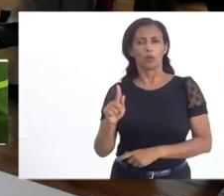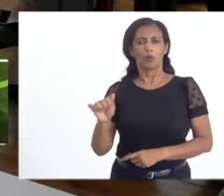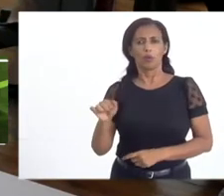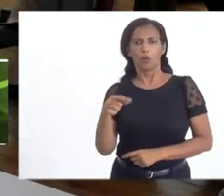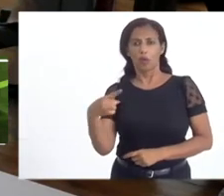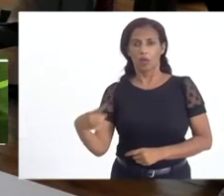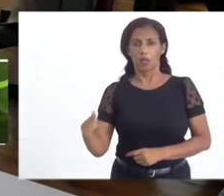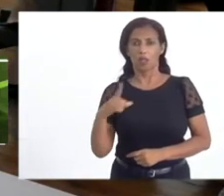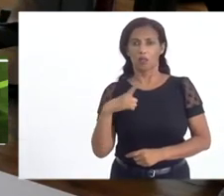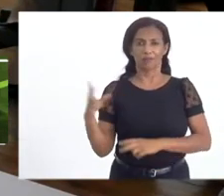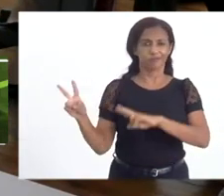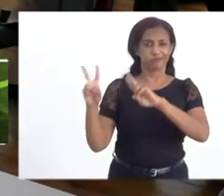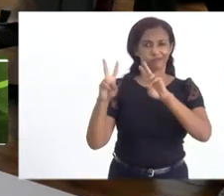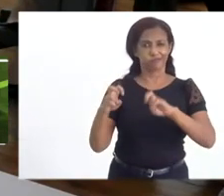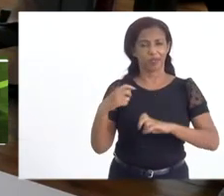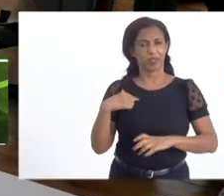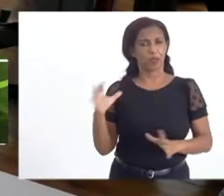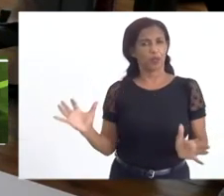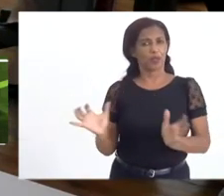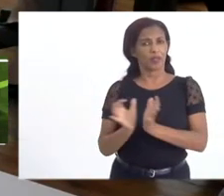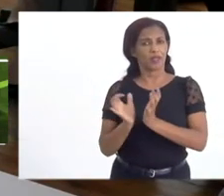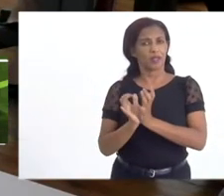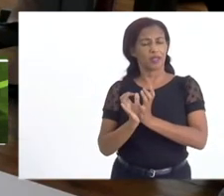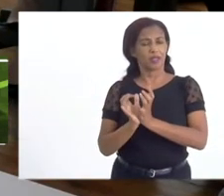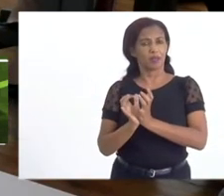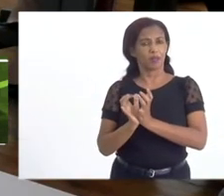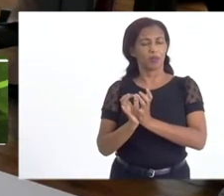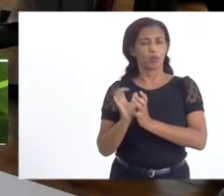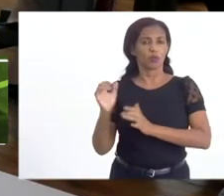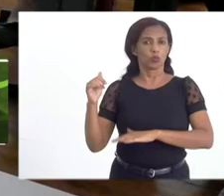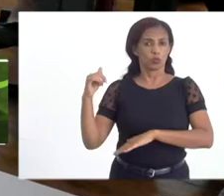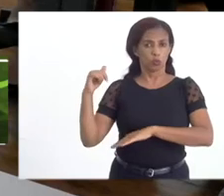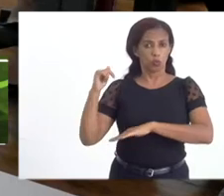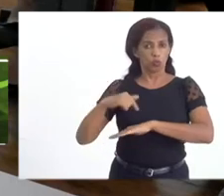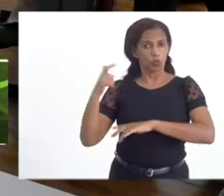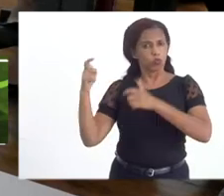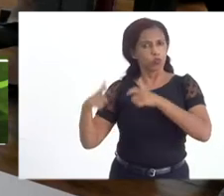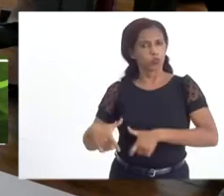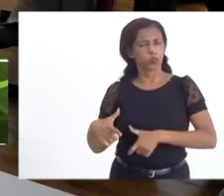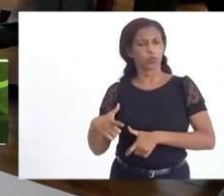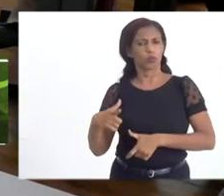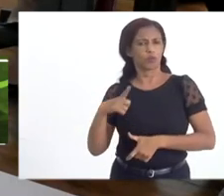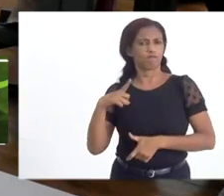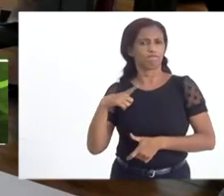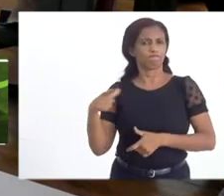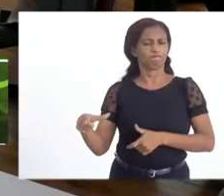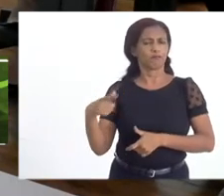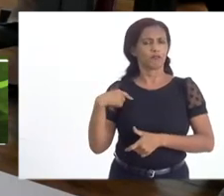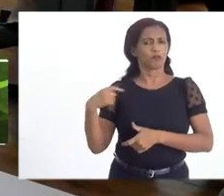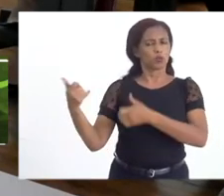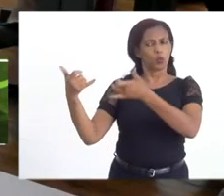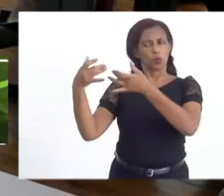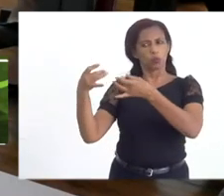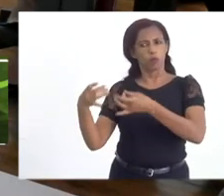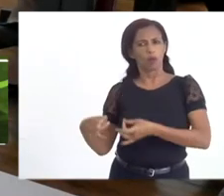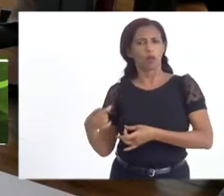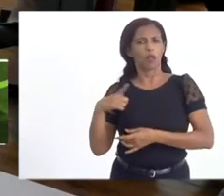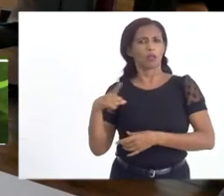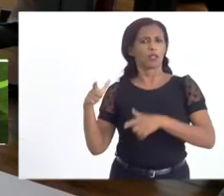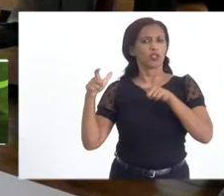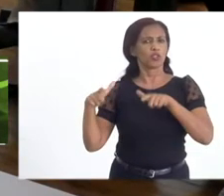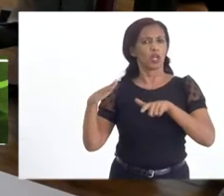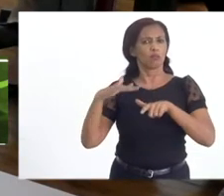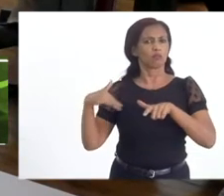uma temática que eu e a equipe da Infraero fizemos na época, foi de caracterizar, deixar no Santos